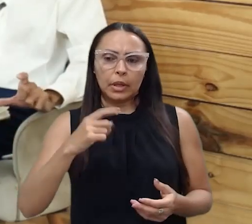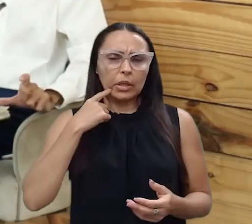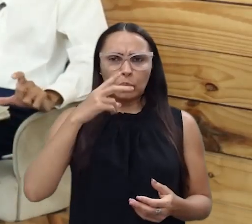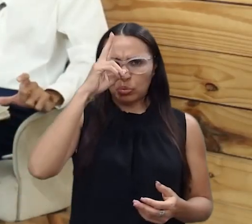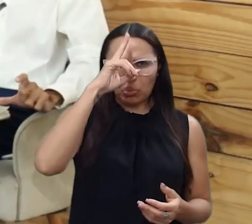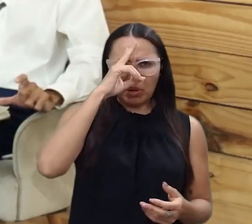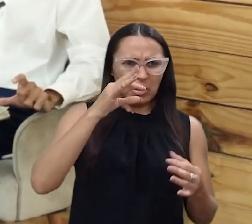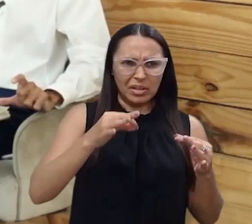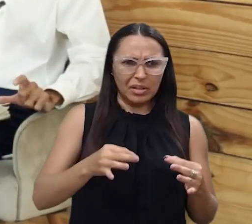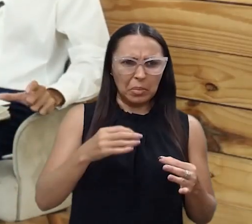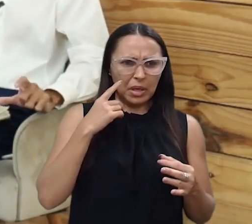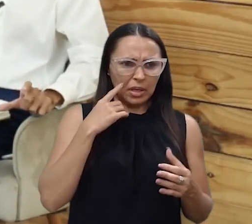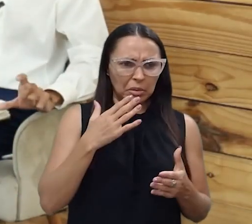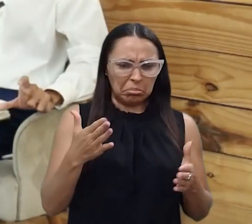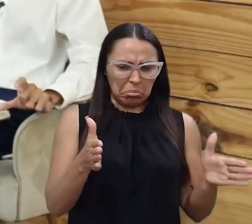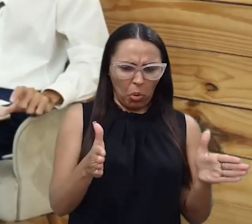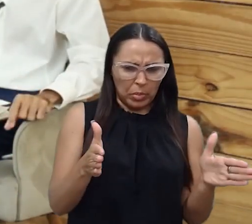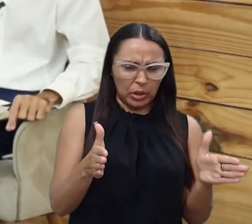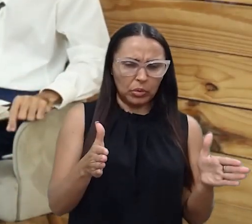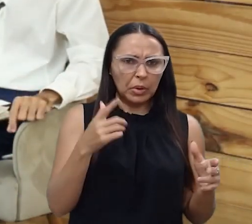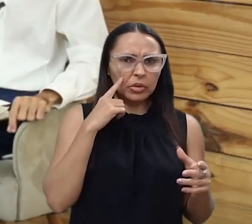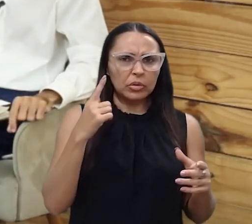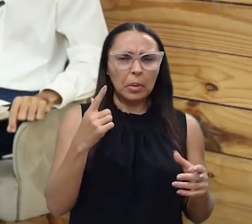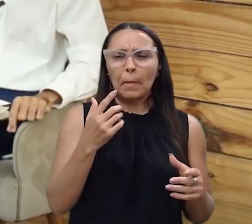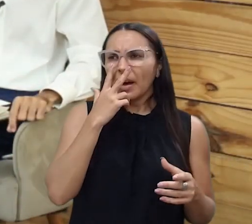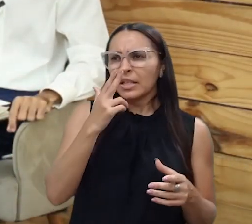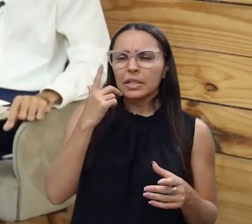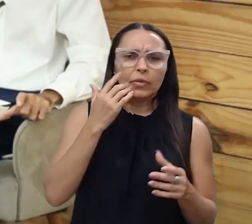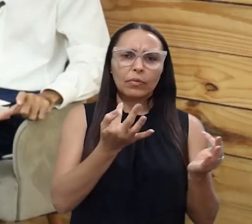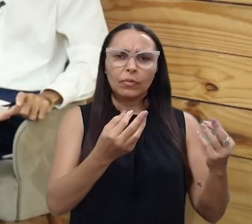lembro exatamente em qual governo, mas foi ali no finalzinho